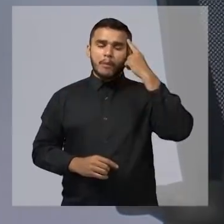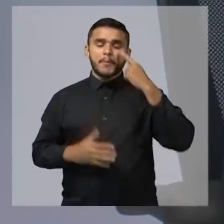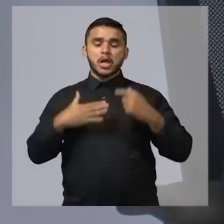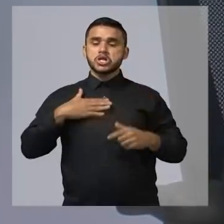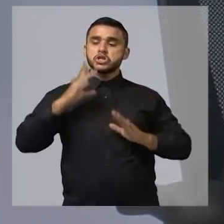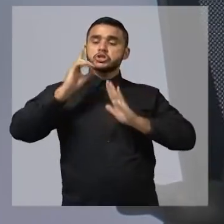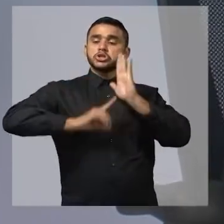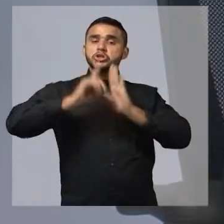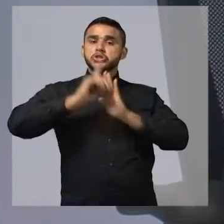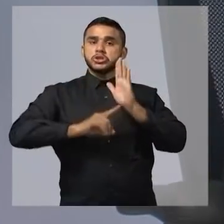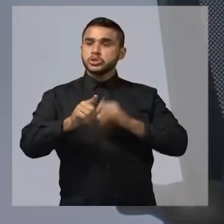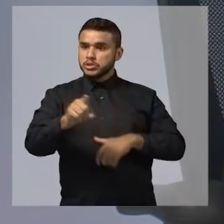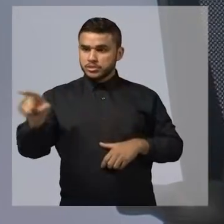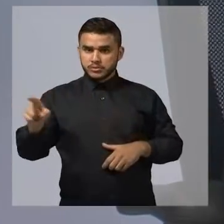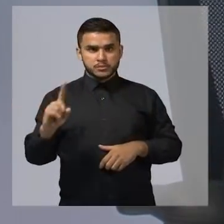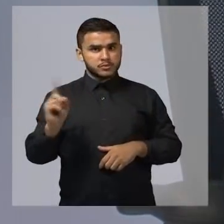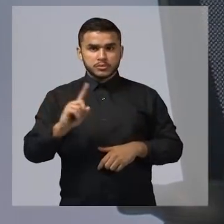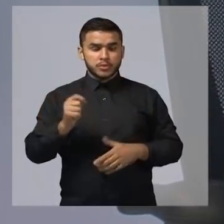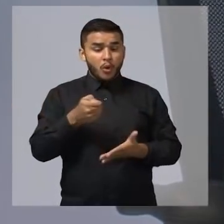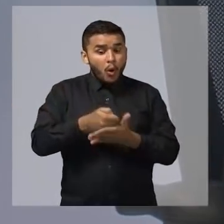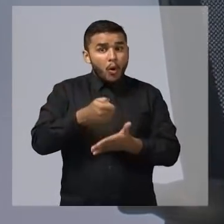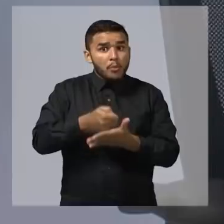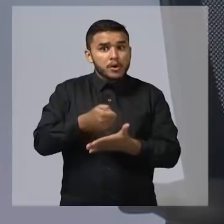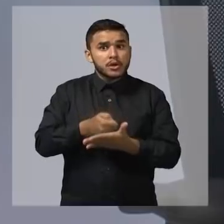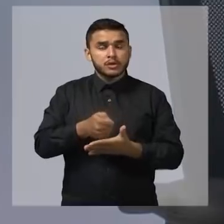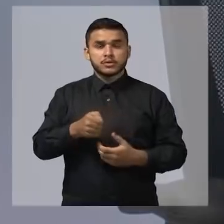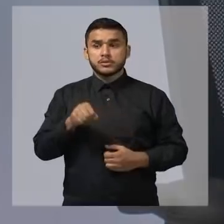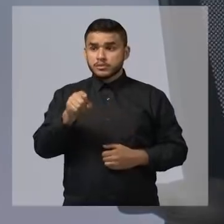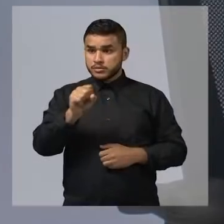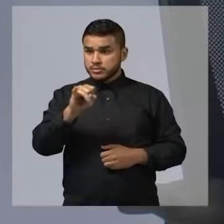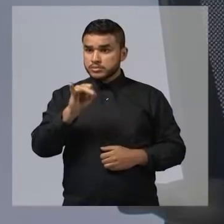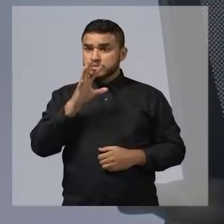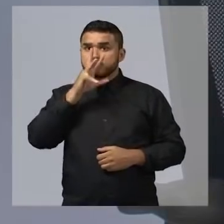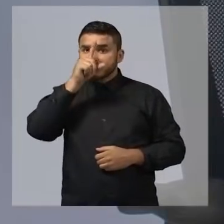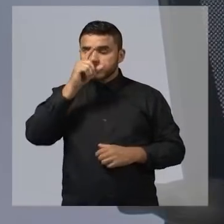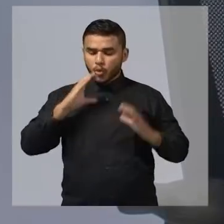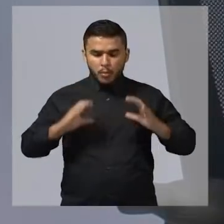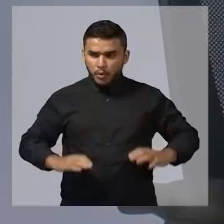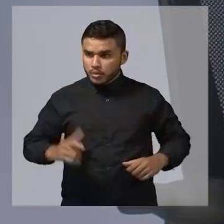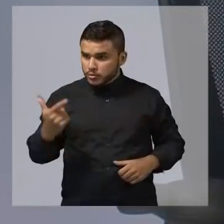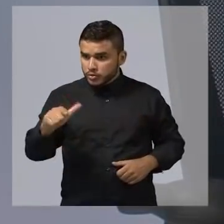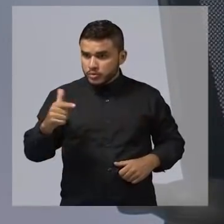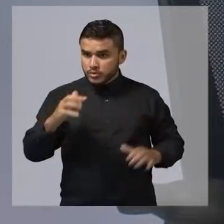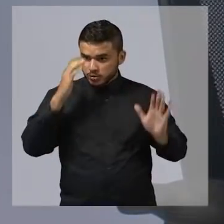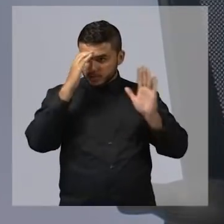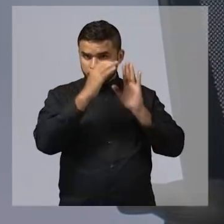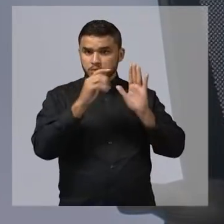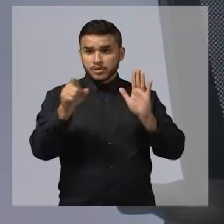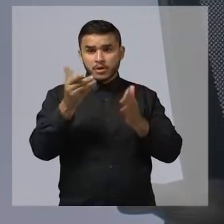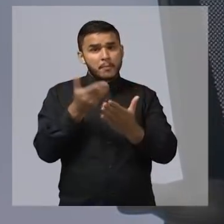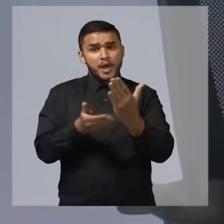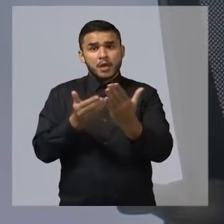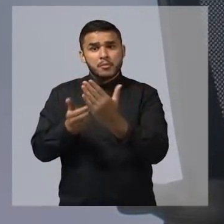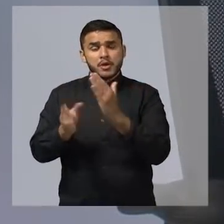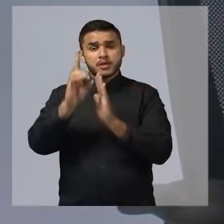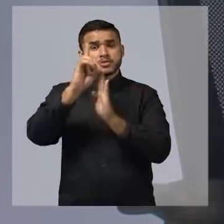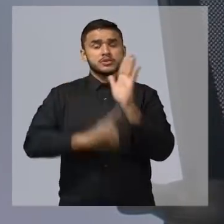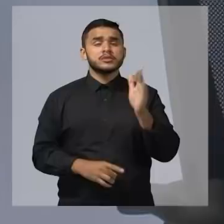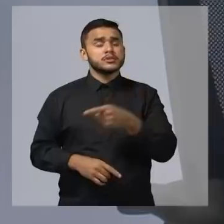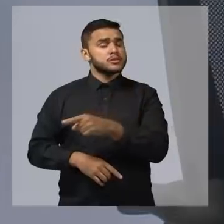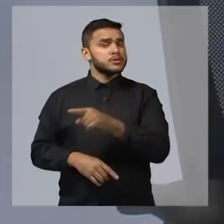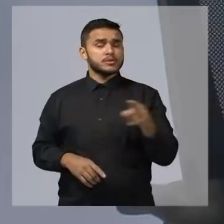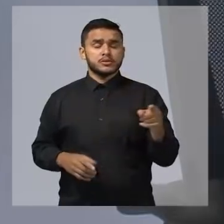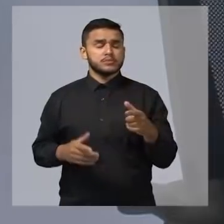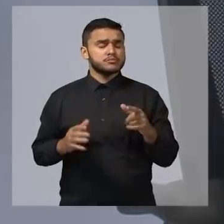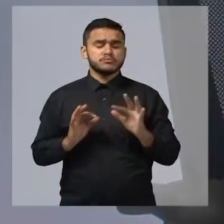se ele cometer algumas infrações, eles perdem alguns direitos que tem aqui. Então isso é bem básico, bem tranquilo, e